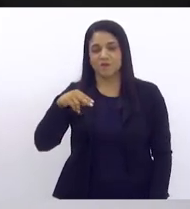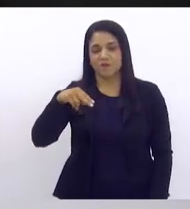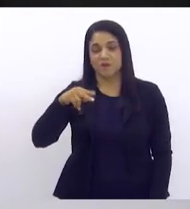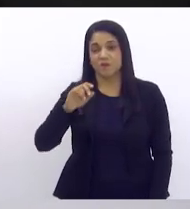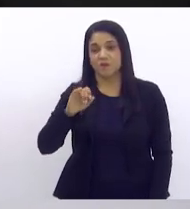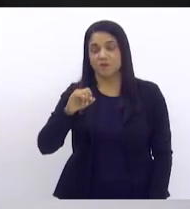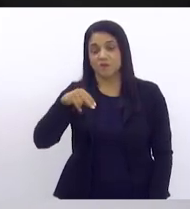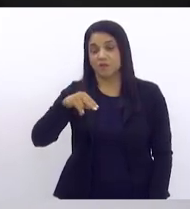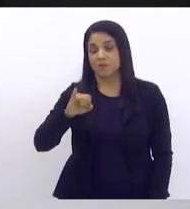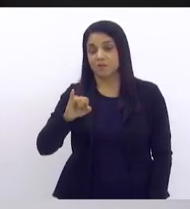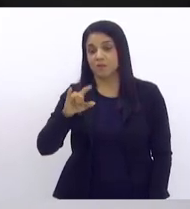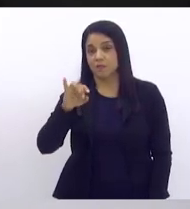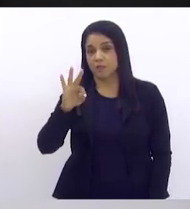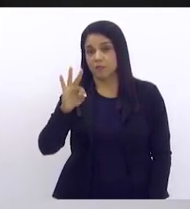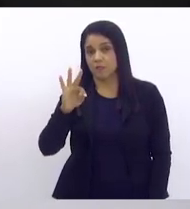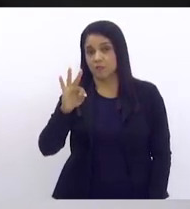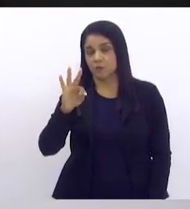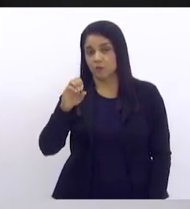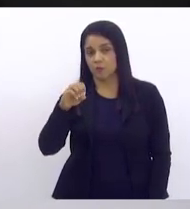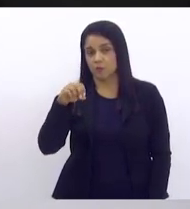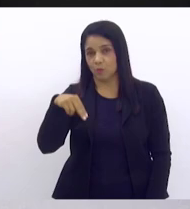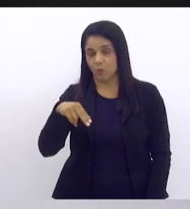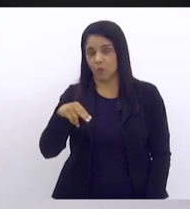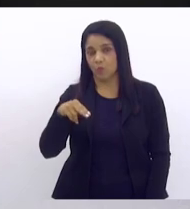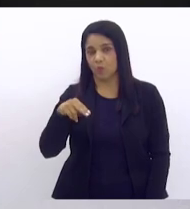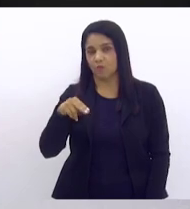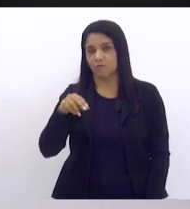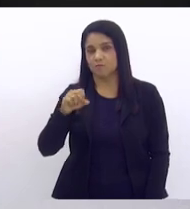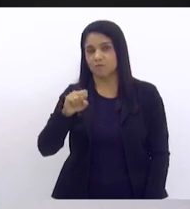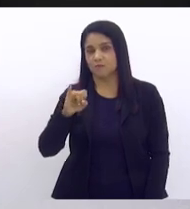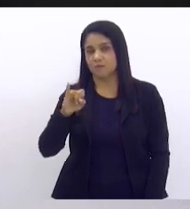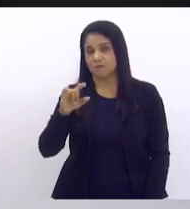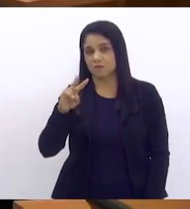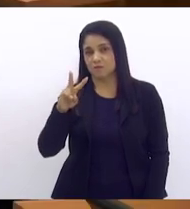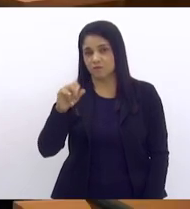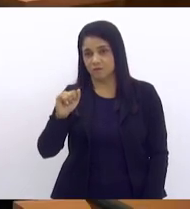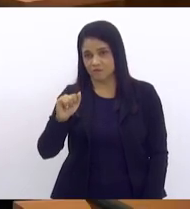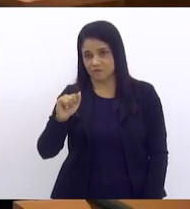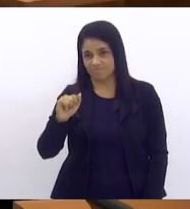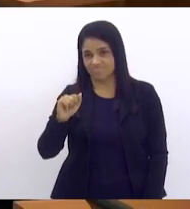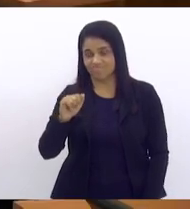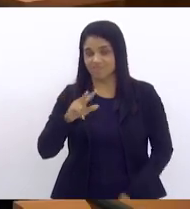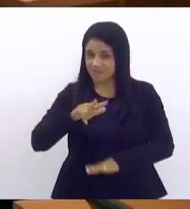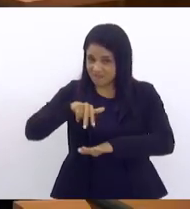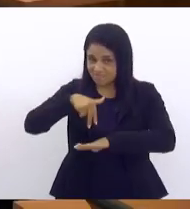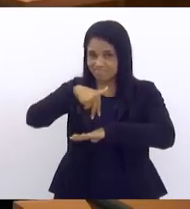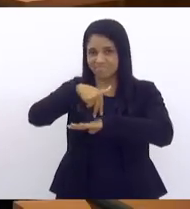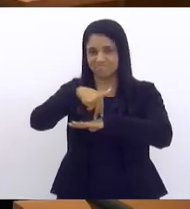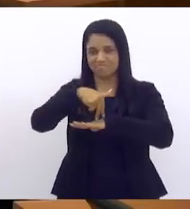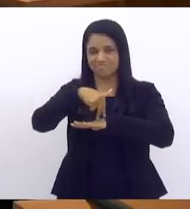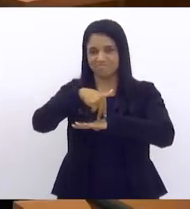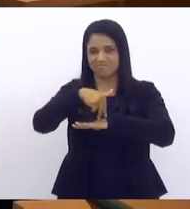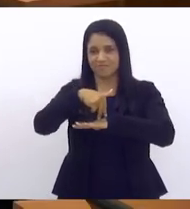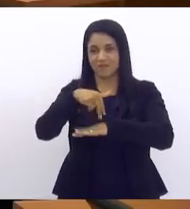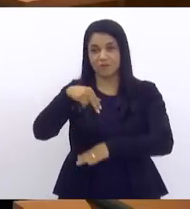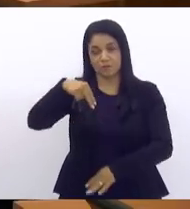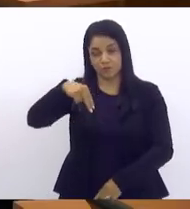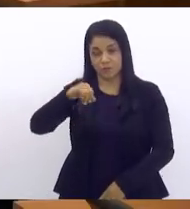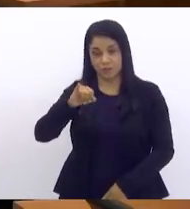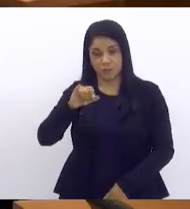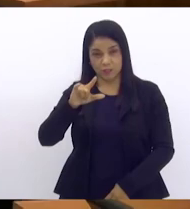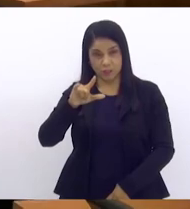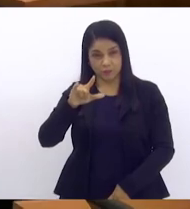amigo Newton, Newton Luiz da Silva. Levanta, por favor, Newton. Levanta. O Newton, minha gente.